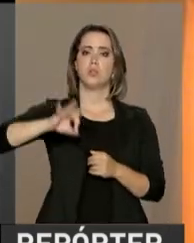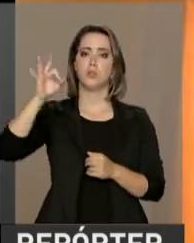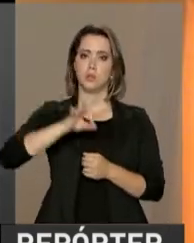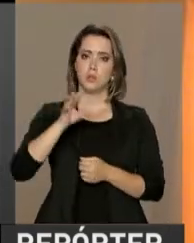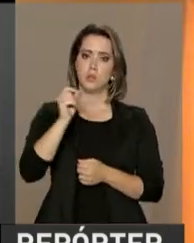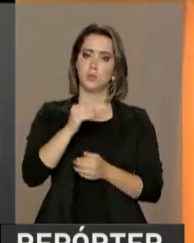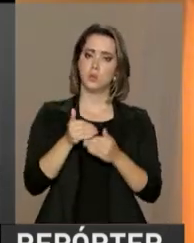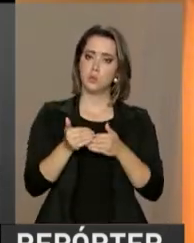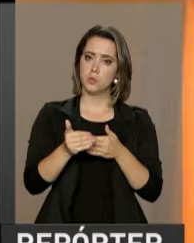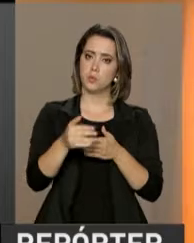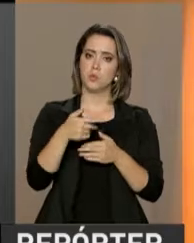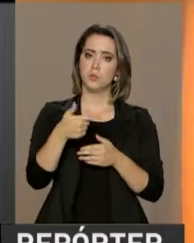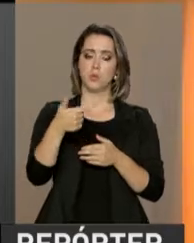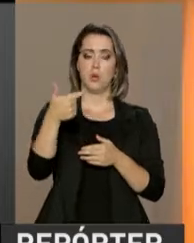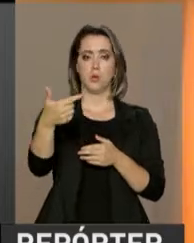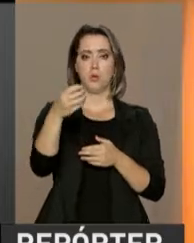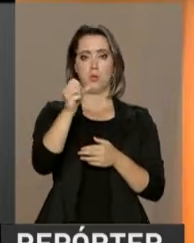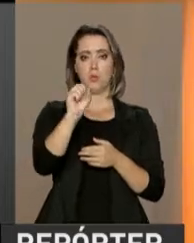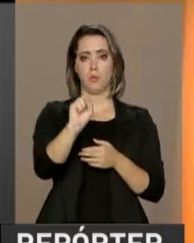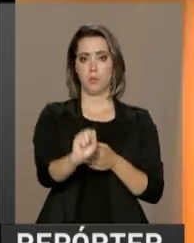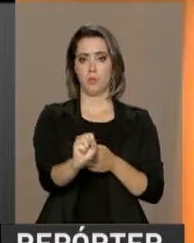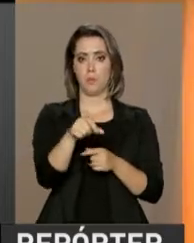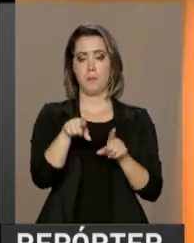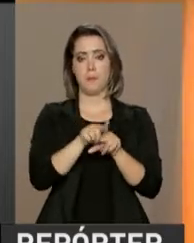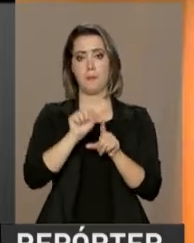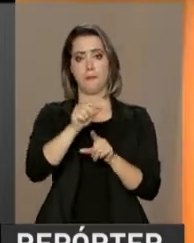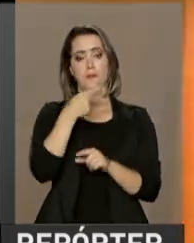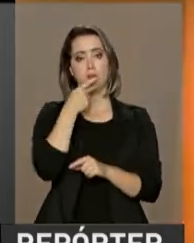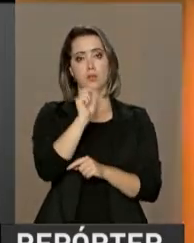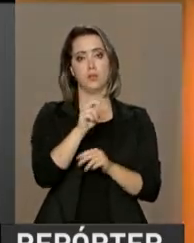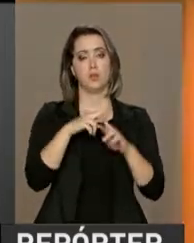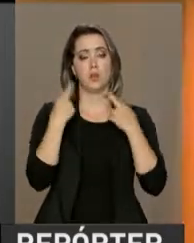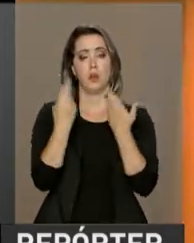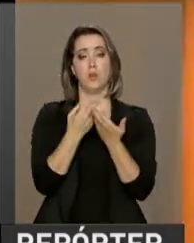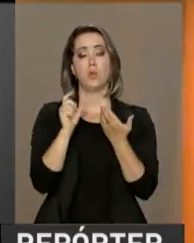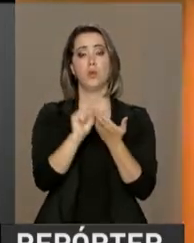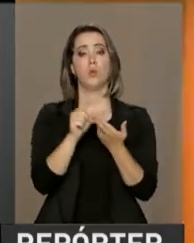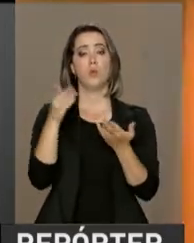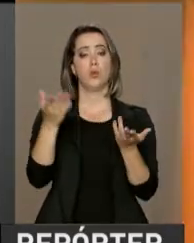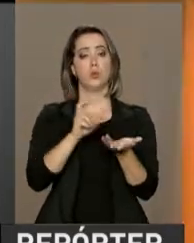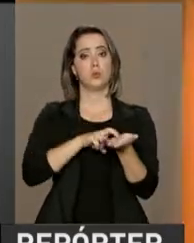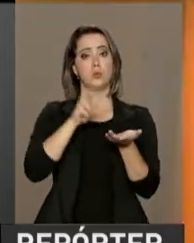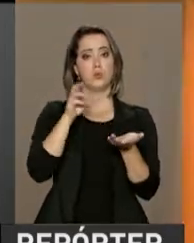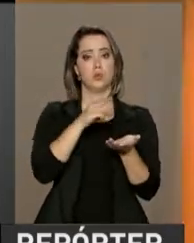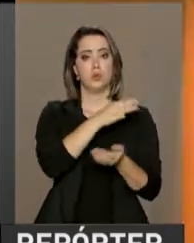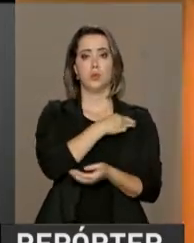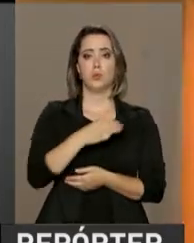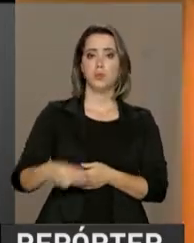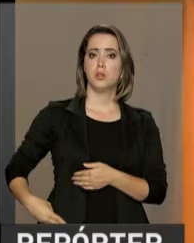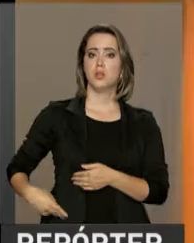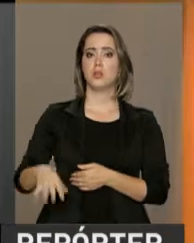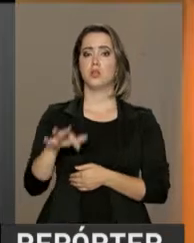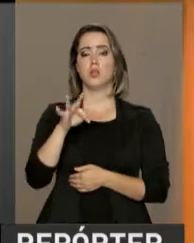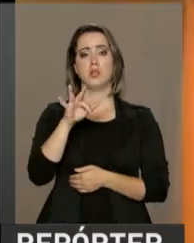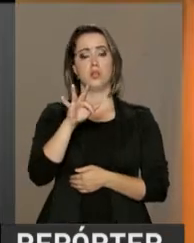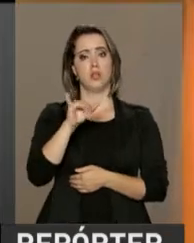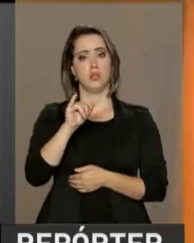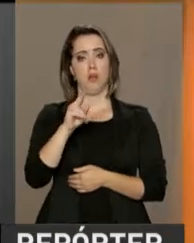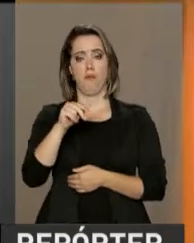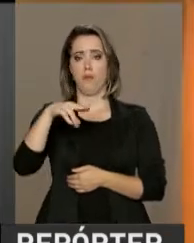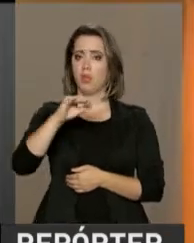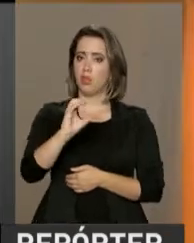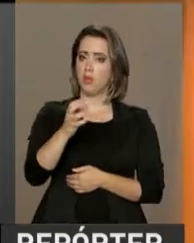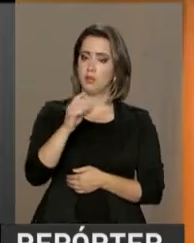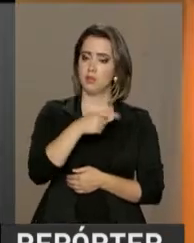a partir de 2018 o ministro da fazenda se reuniu hoje pela manhã com o ministro das finanças da china que amanhã